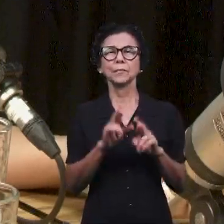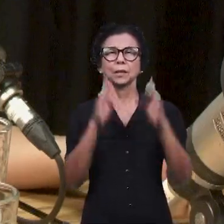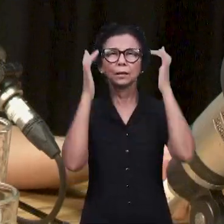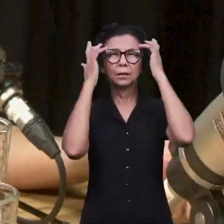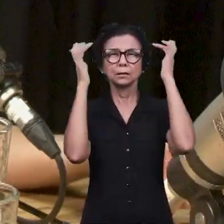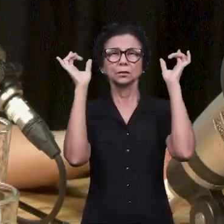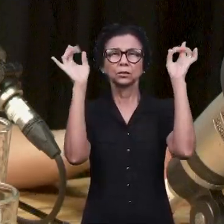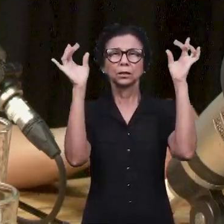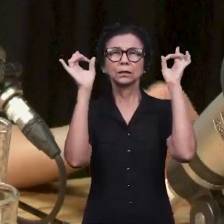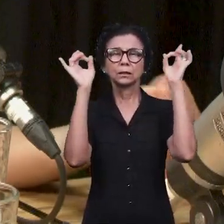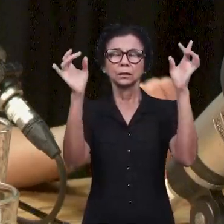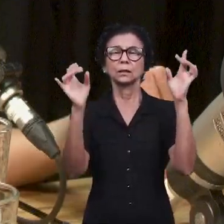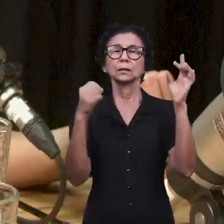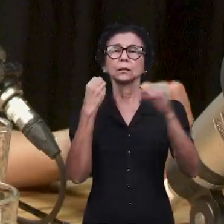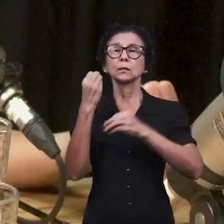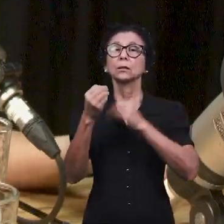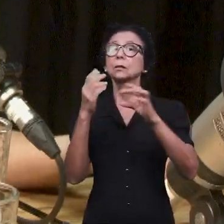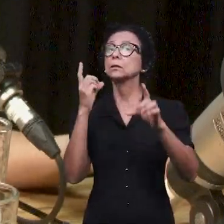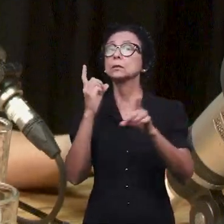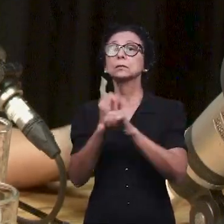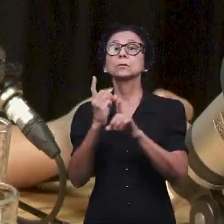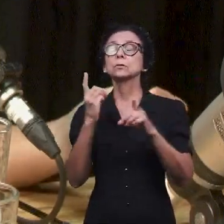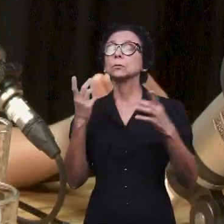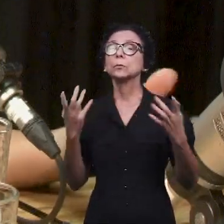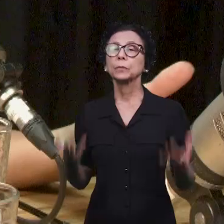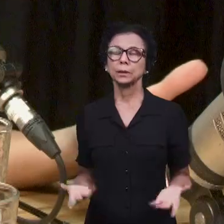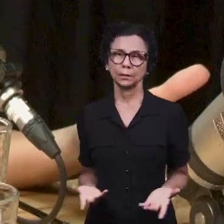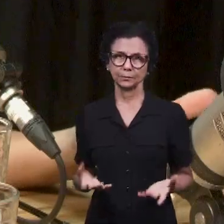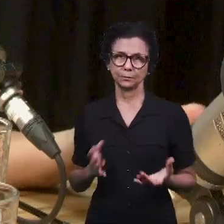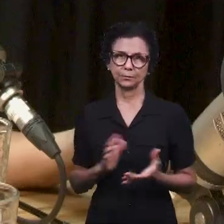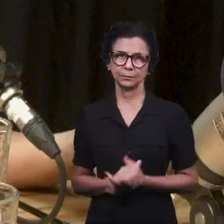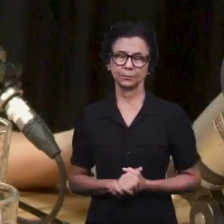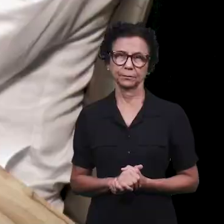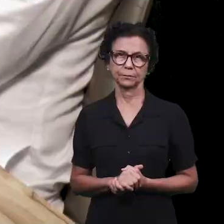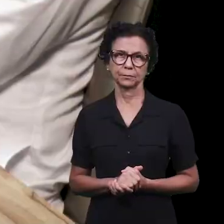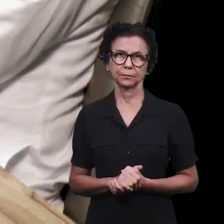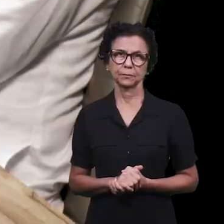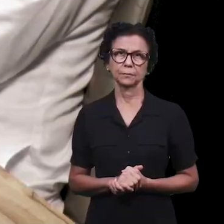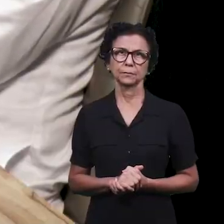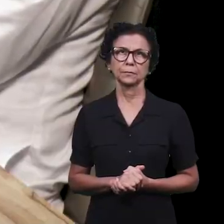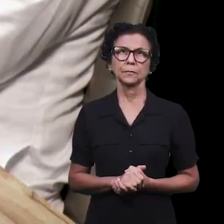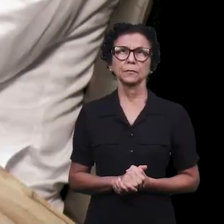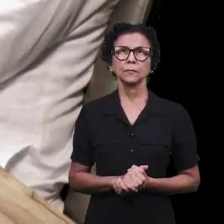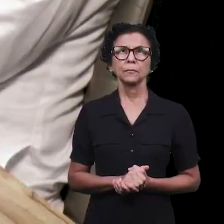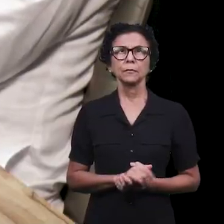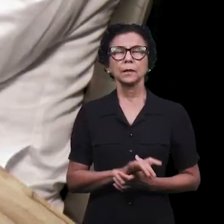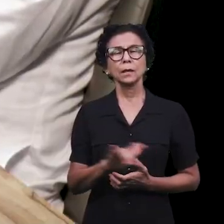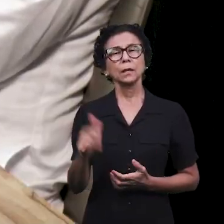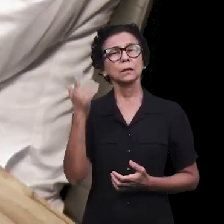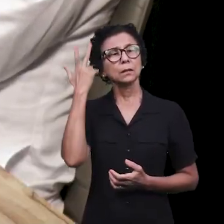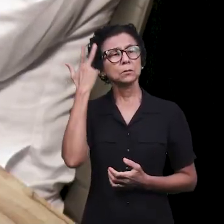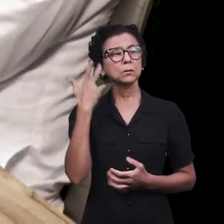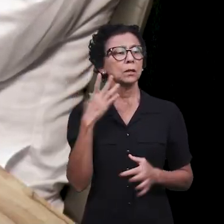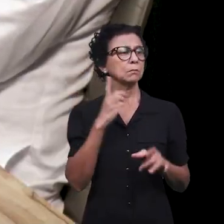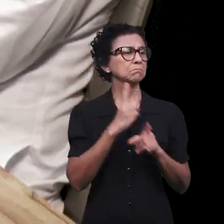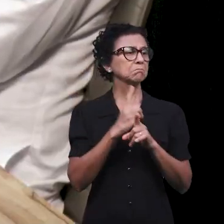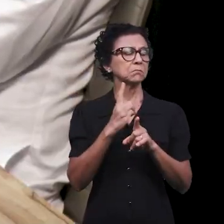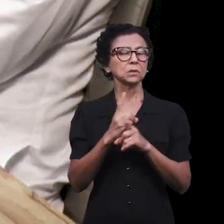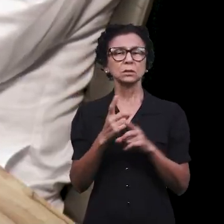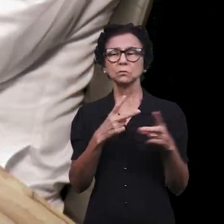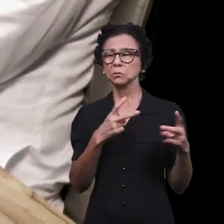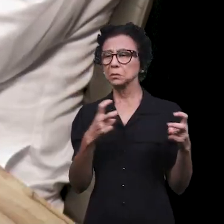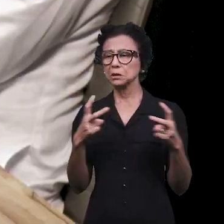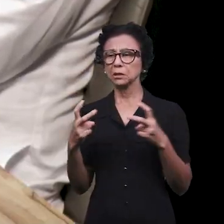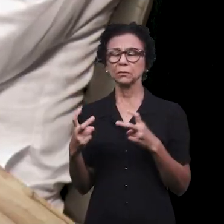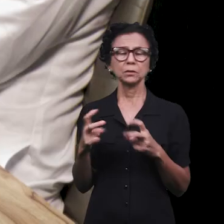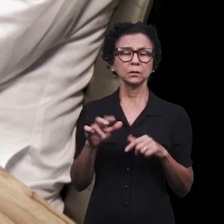E como a gente faz para descobrir isso, além dos alimentos? Isso acaba sendo descoberto de forma natural. Muitas das vezes... Às